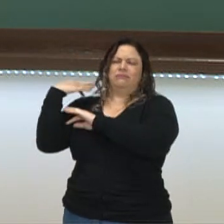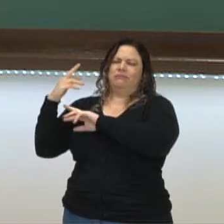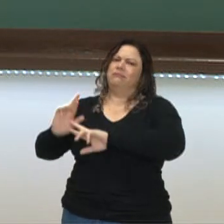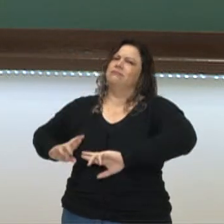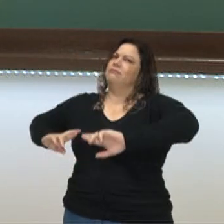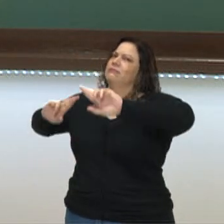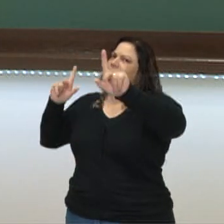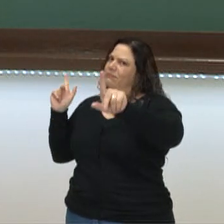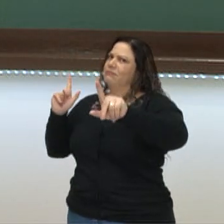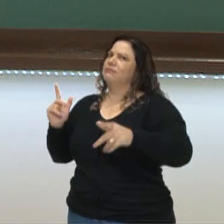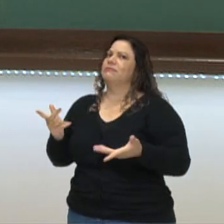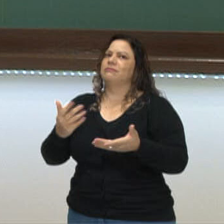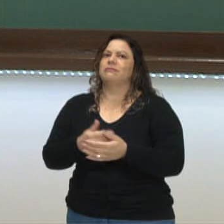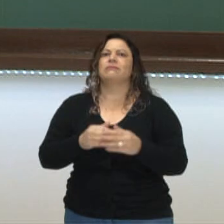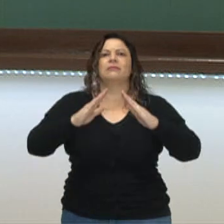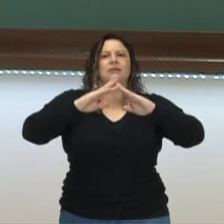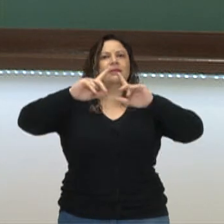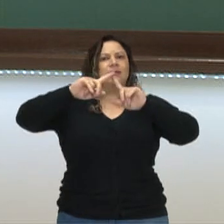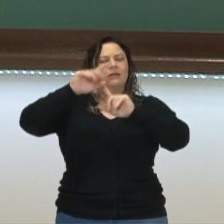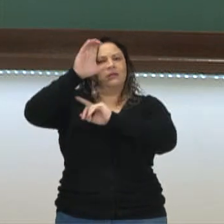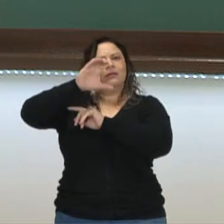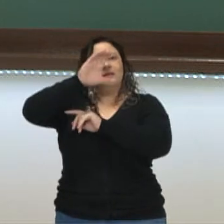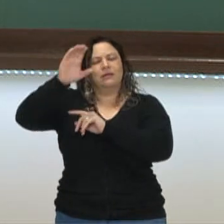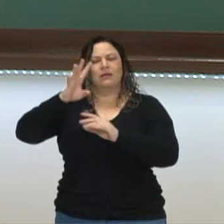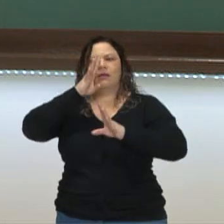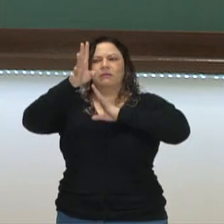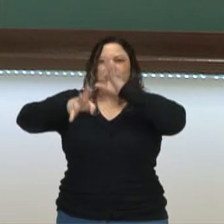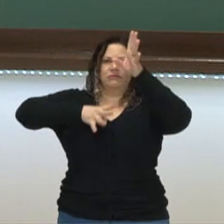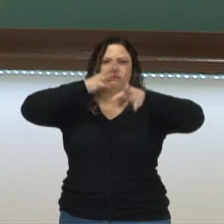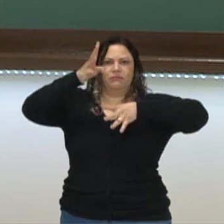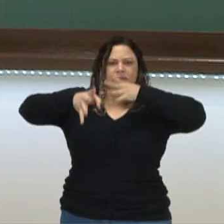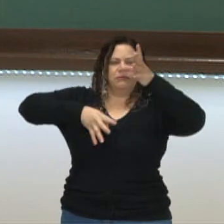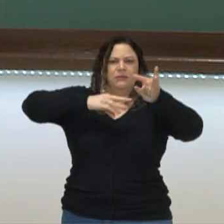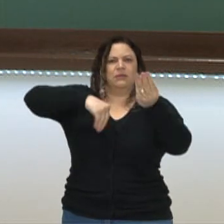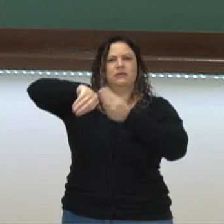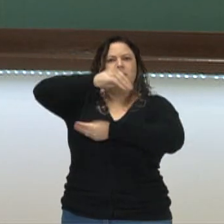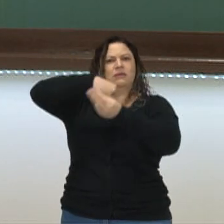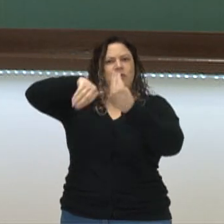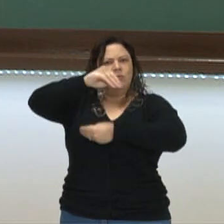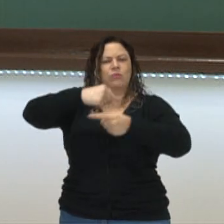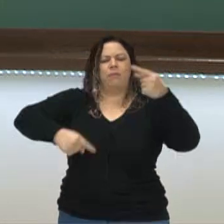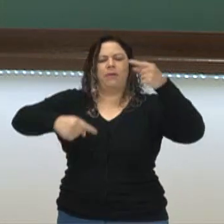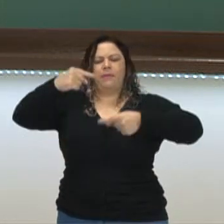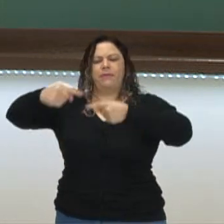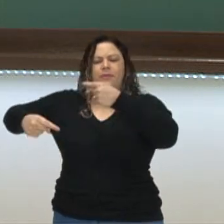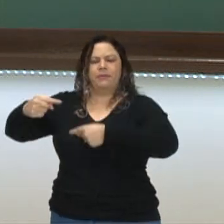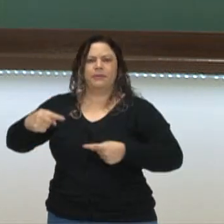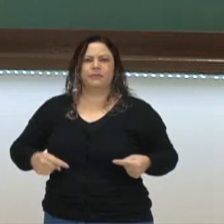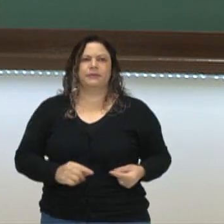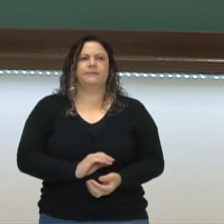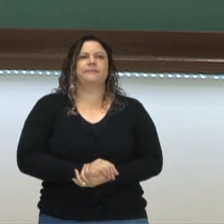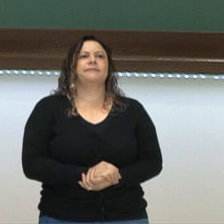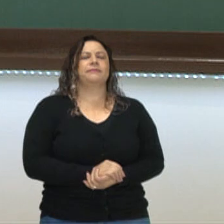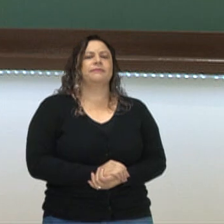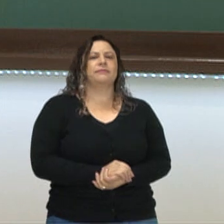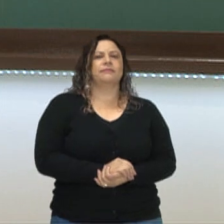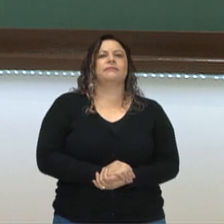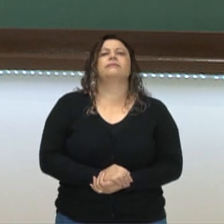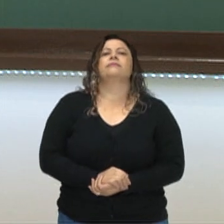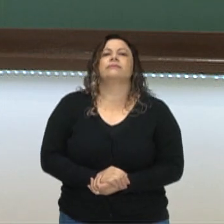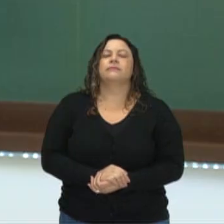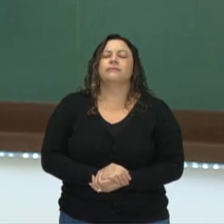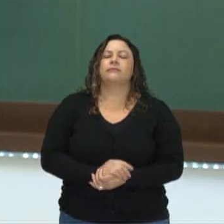tá? E a igreja, ela é criticada, porque ela acabou se envolvendo em questões políticas. Vamos para a